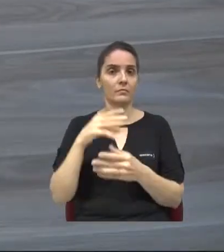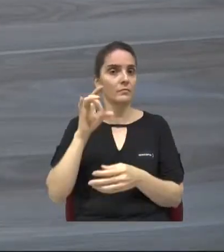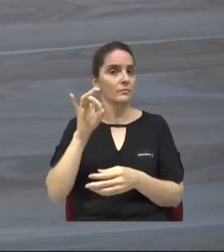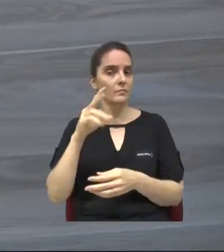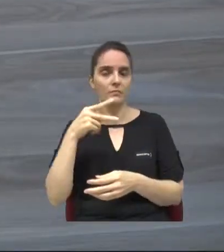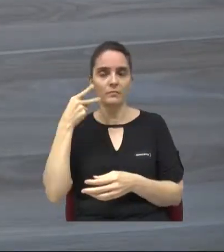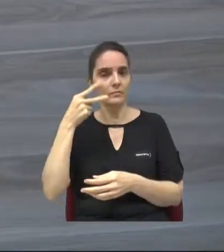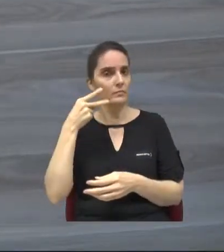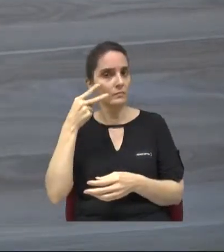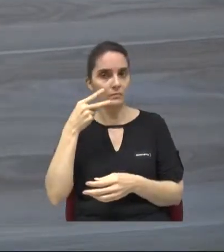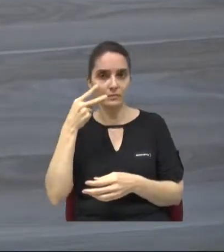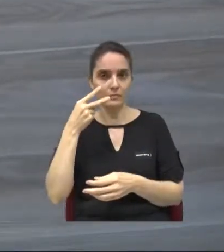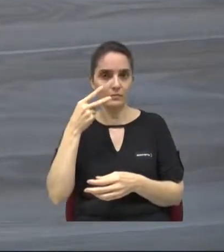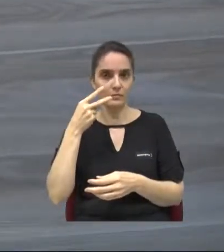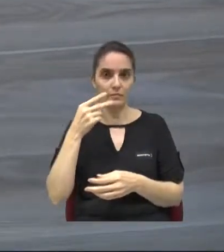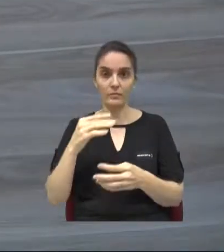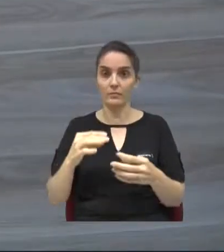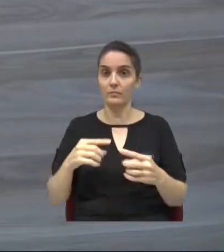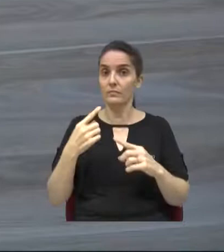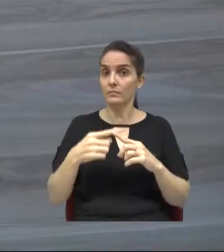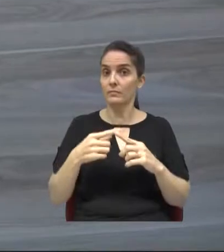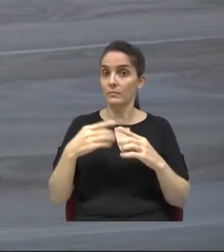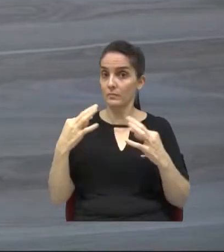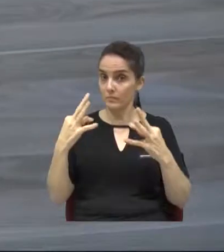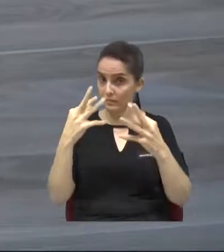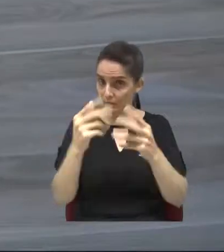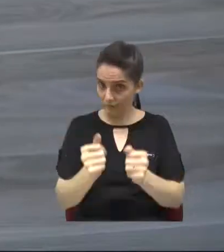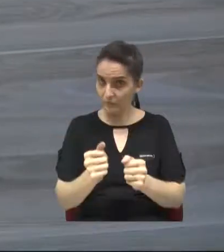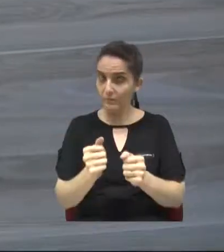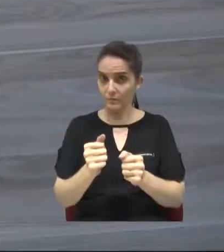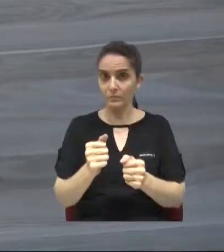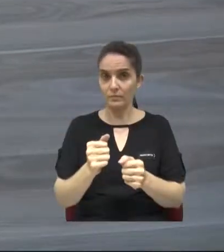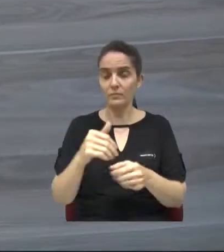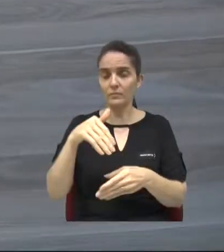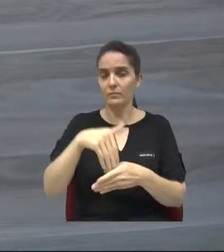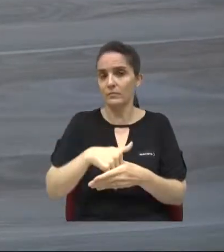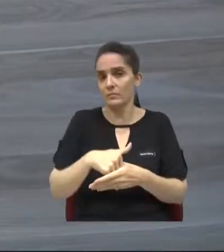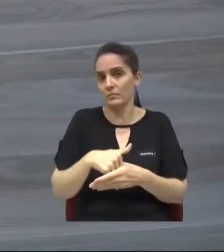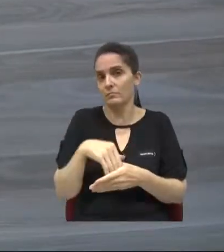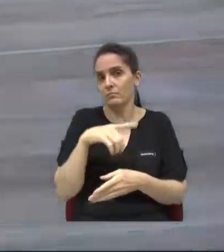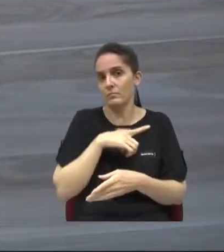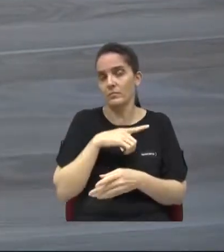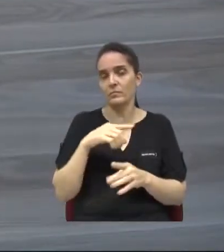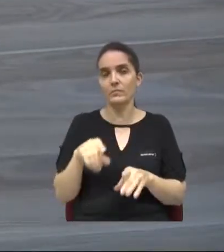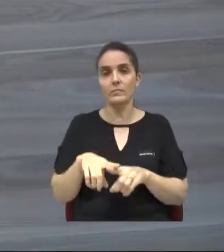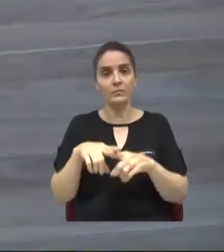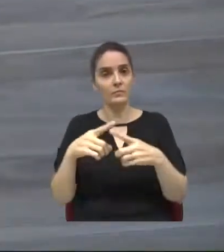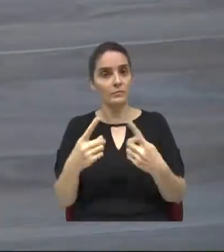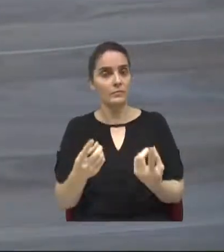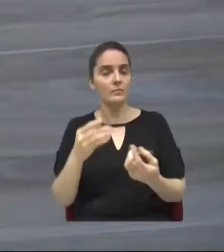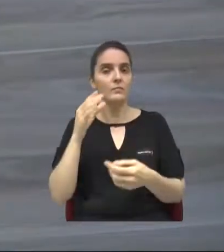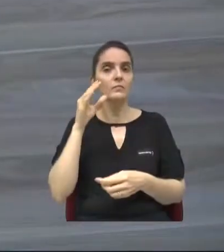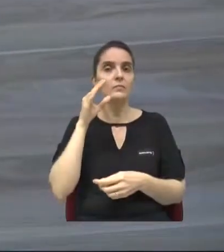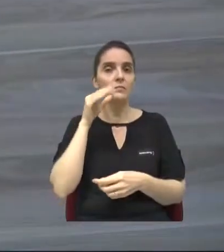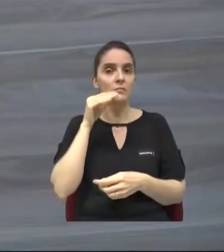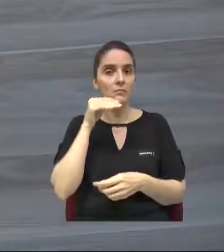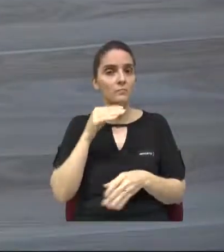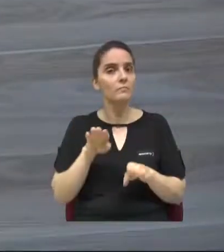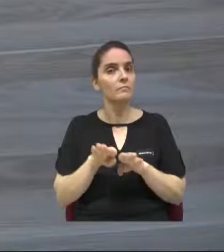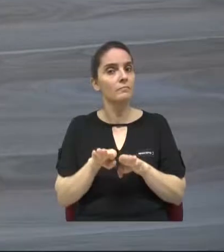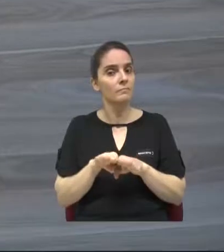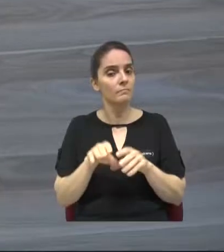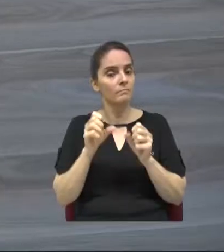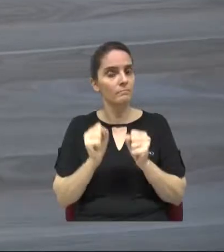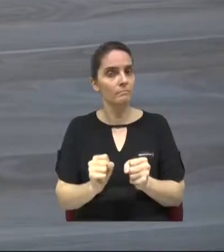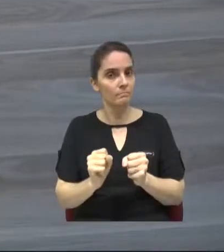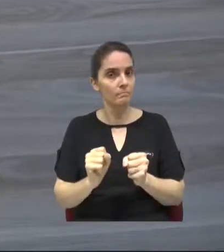nós, vereadores, que todos tivemos votos e todos trabalhamos, mas funcionários dessa casa podem sofrer as